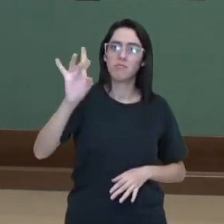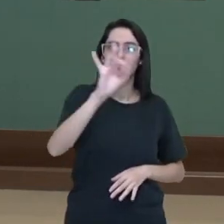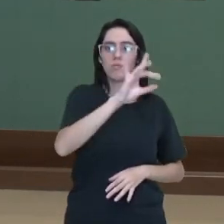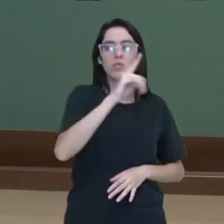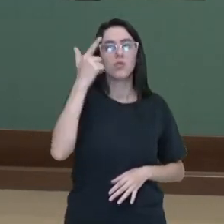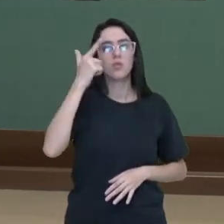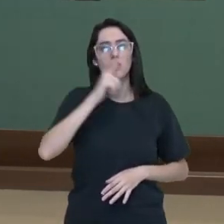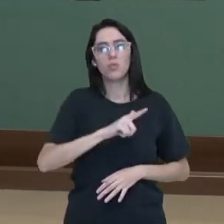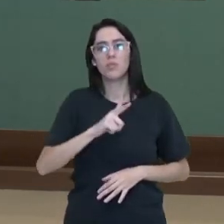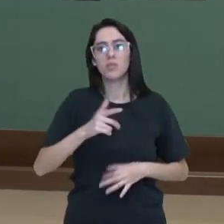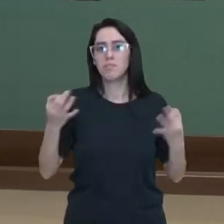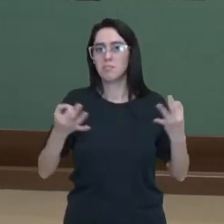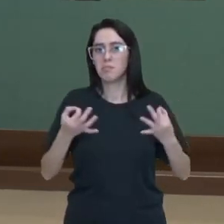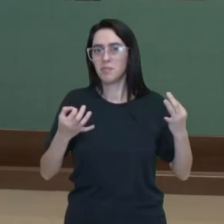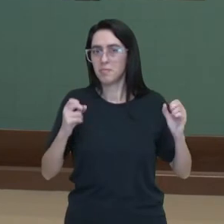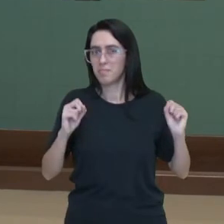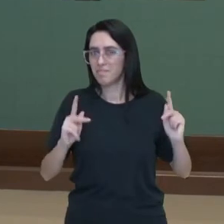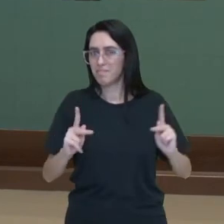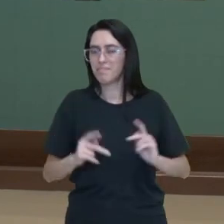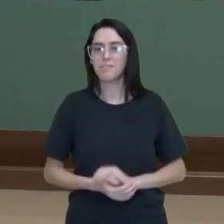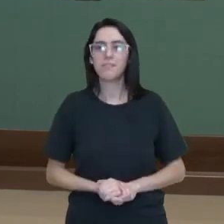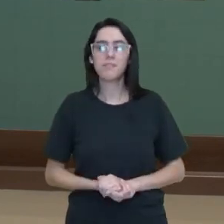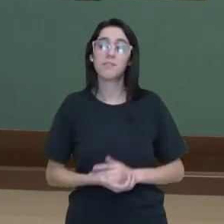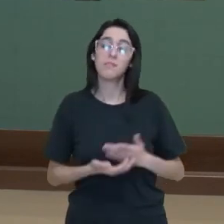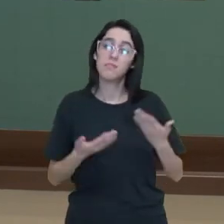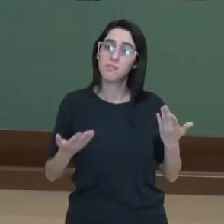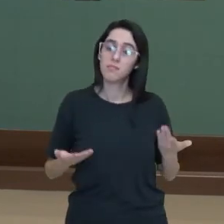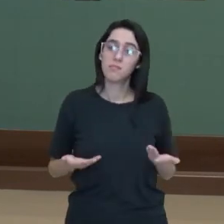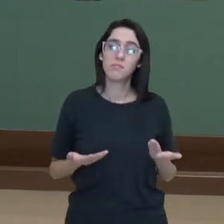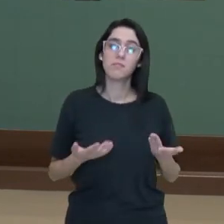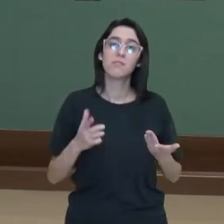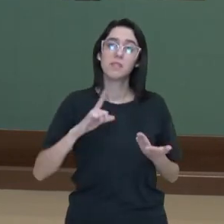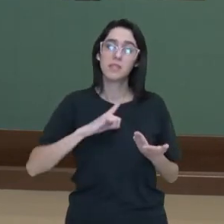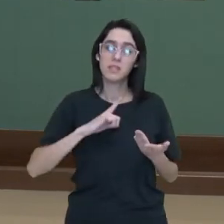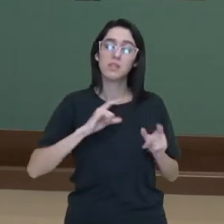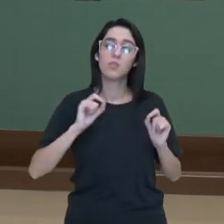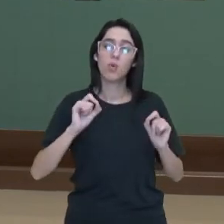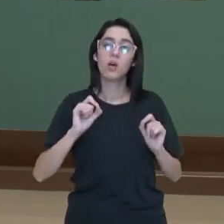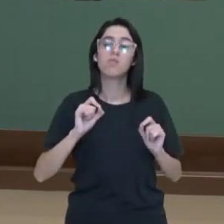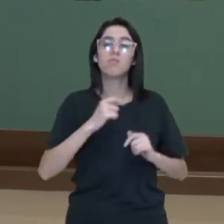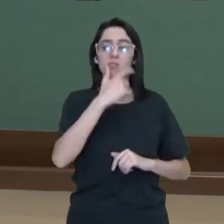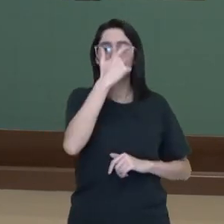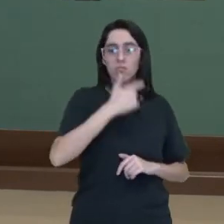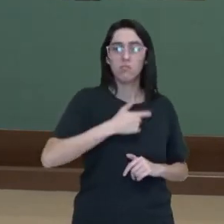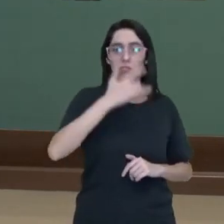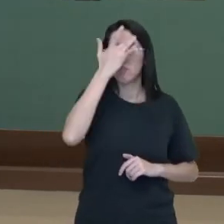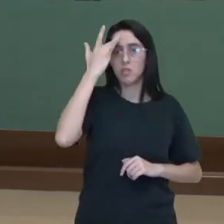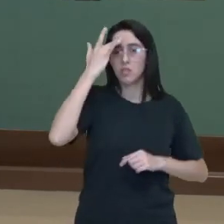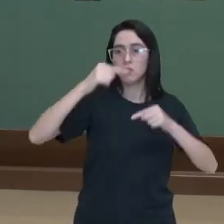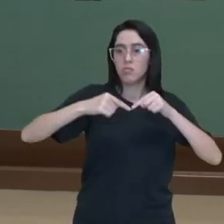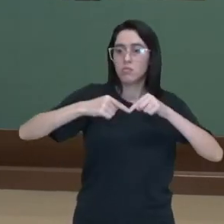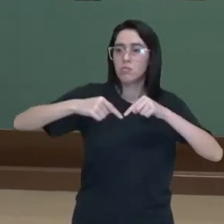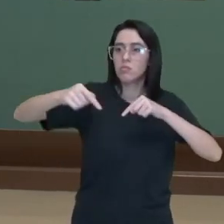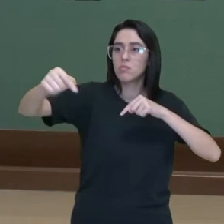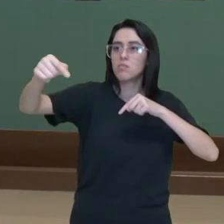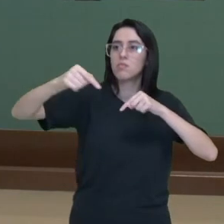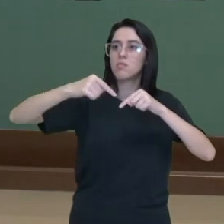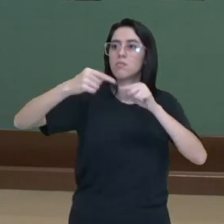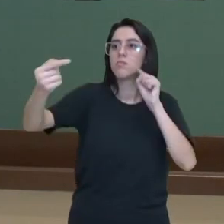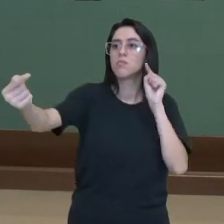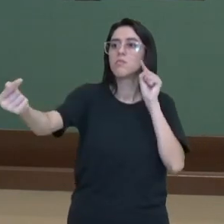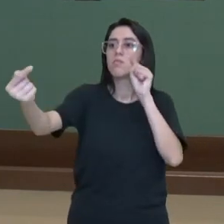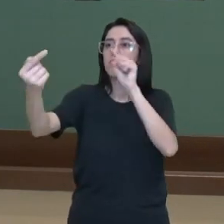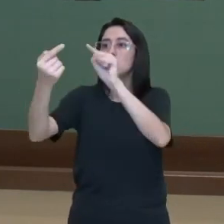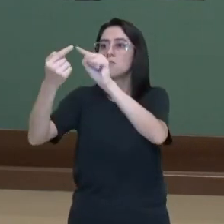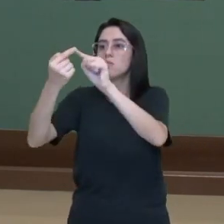de precisão, tá? Então essa relação entre a distância que o lançador fica do alvo